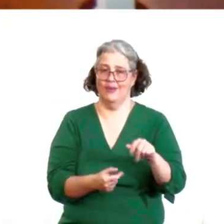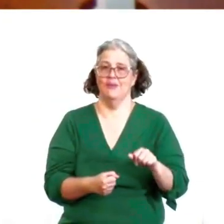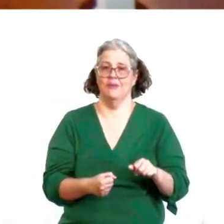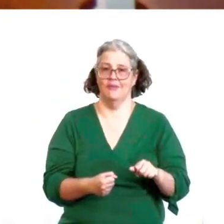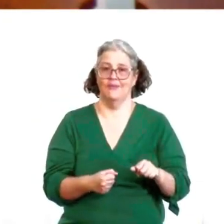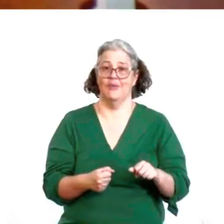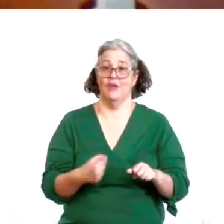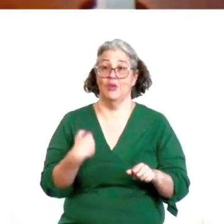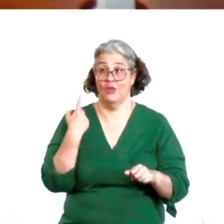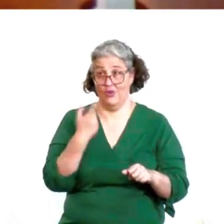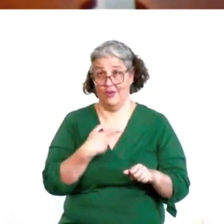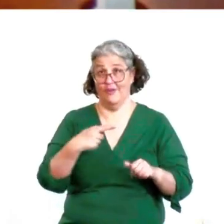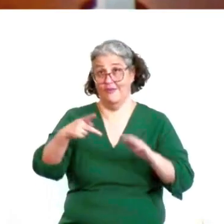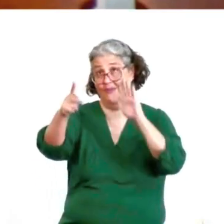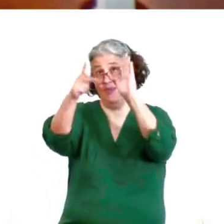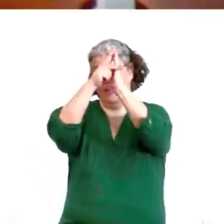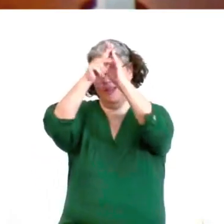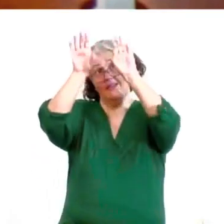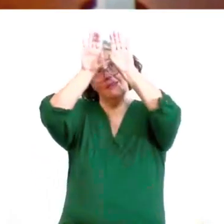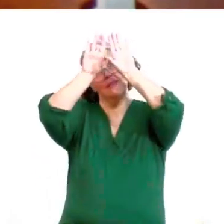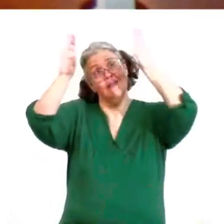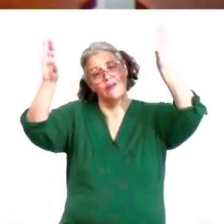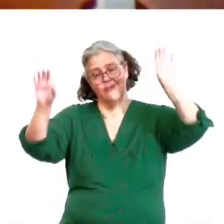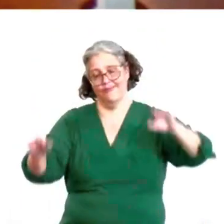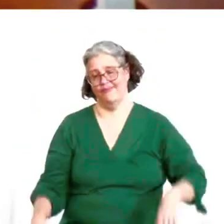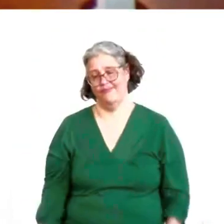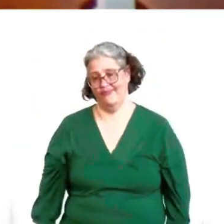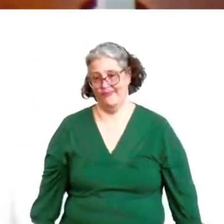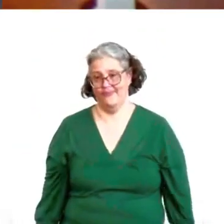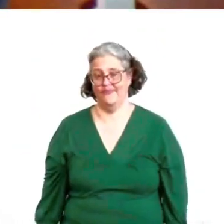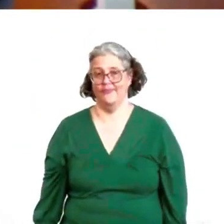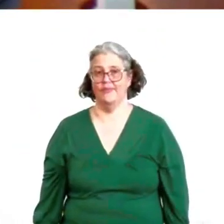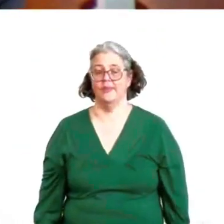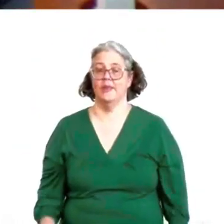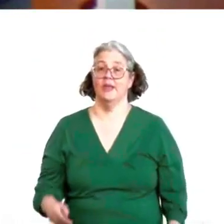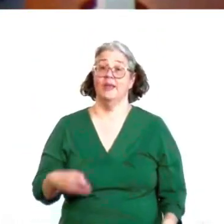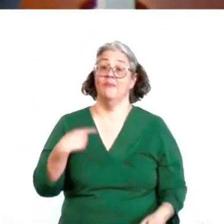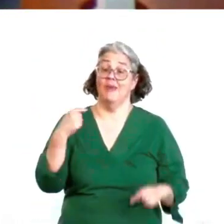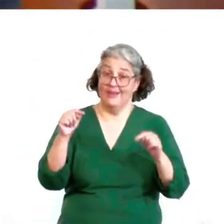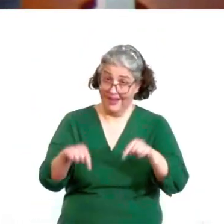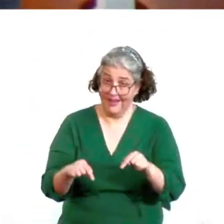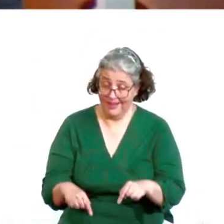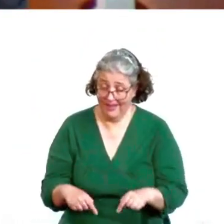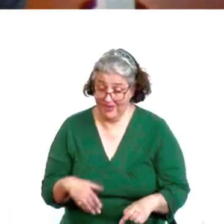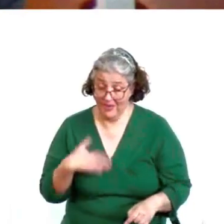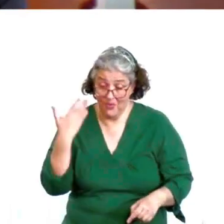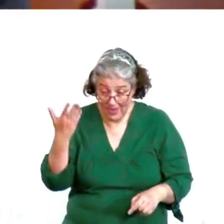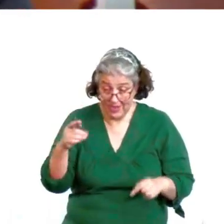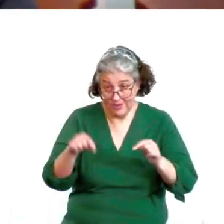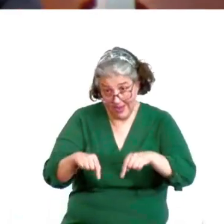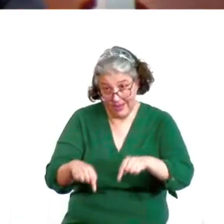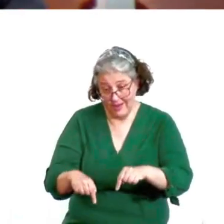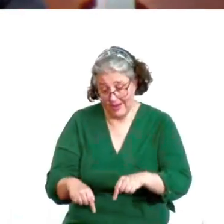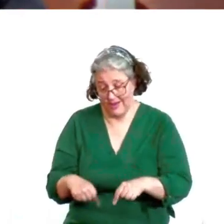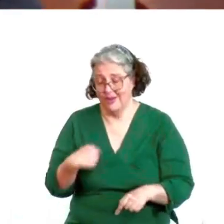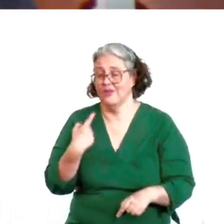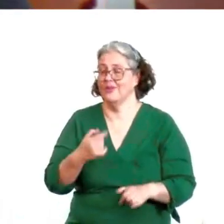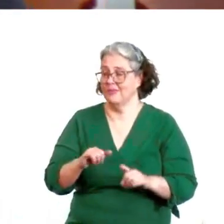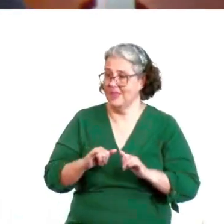lugar é lá. Mas enquanto aqui nós estamos, portadores da bênção que somos, vamos